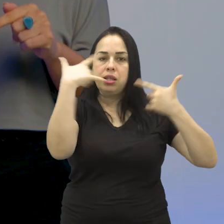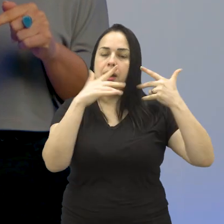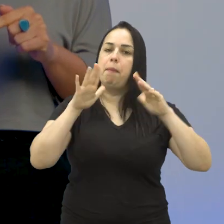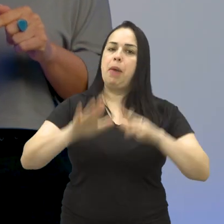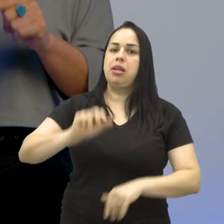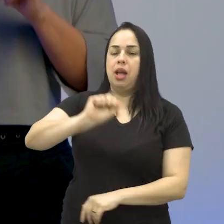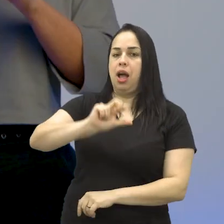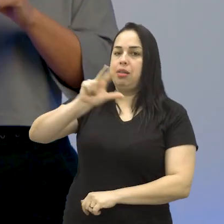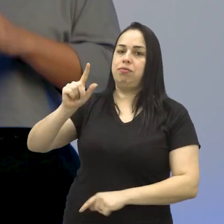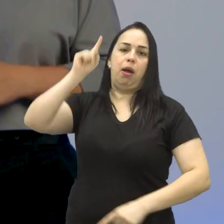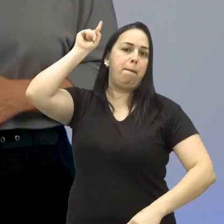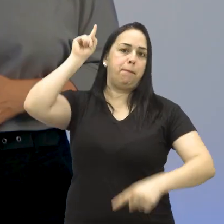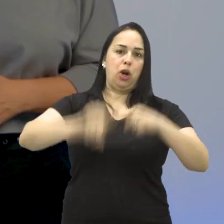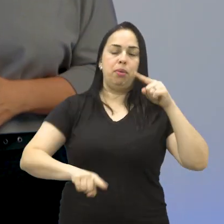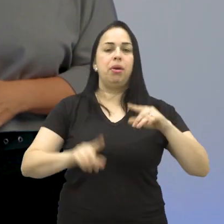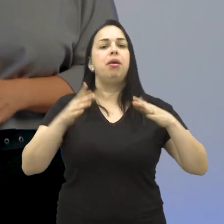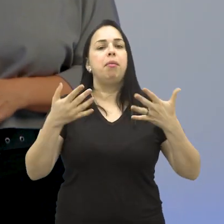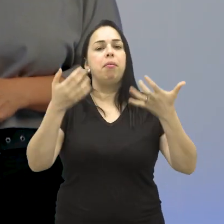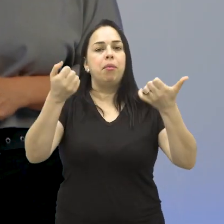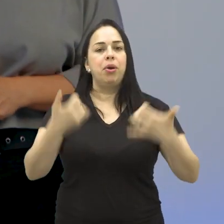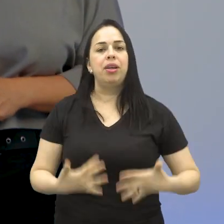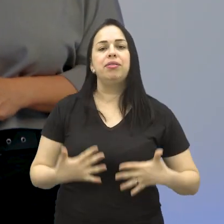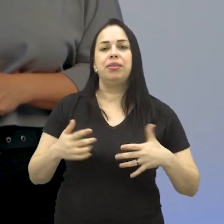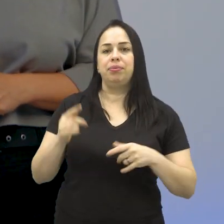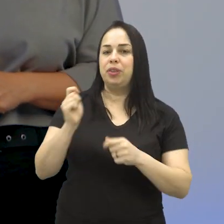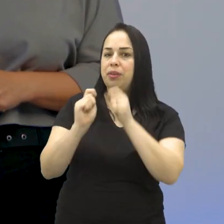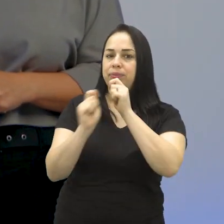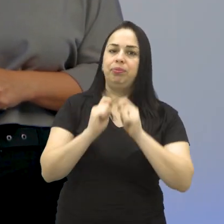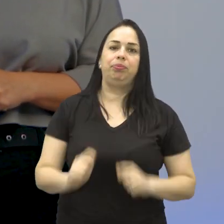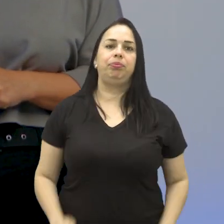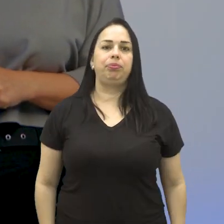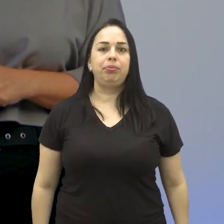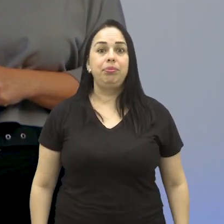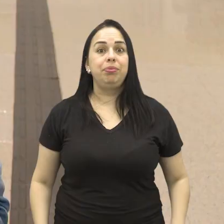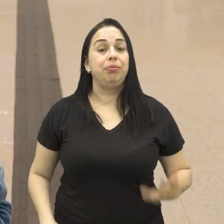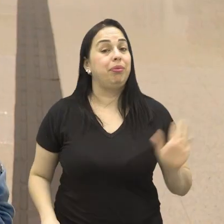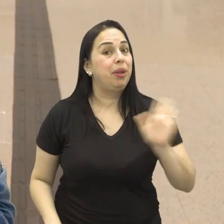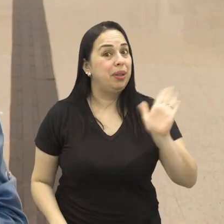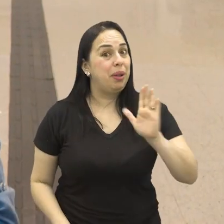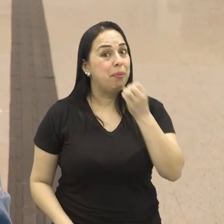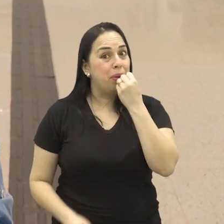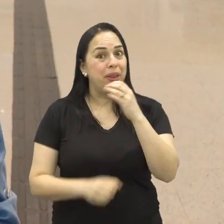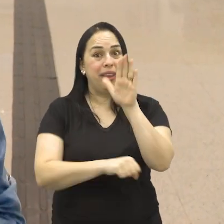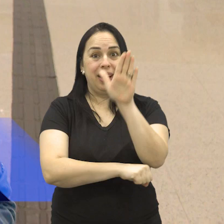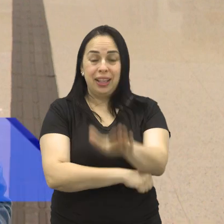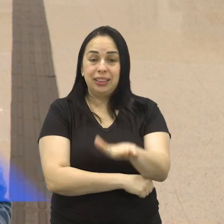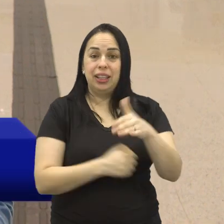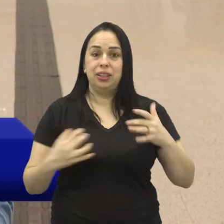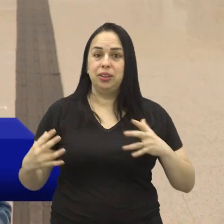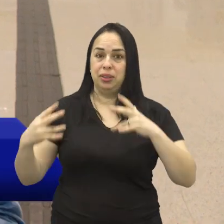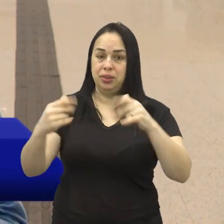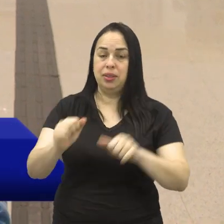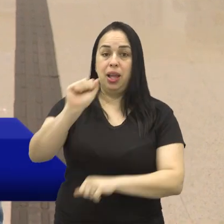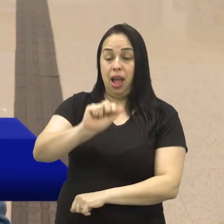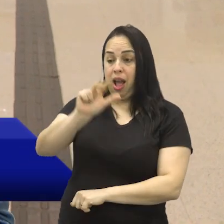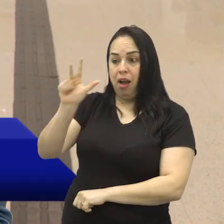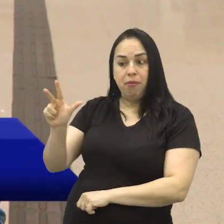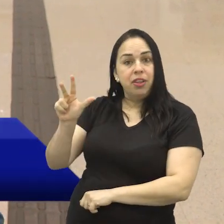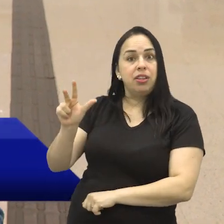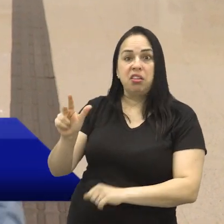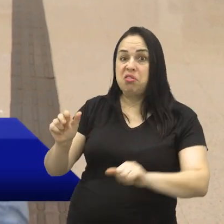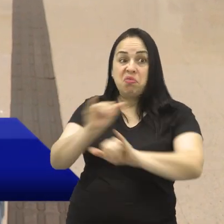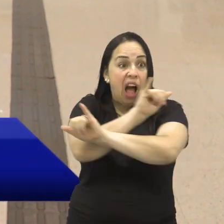pela Anvisa. E a Ana Vitória Caxias traz as informações para a gente. Olá, boa tarde a todos. A